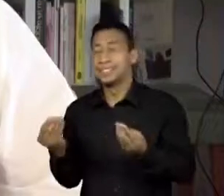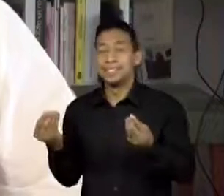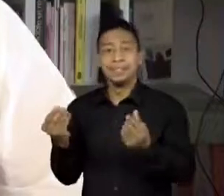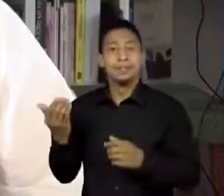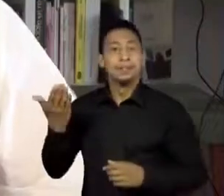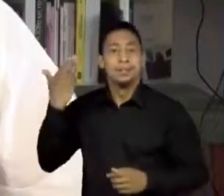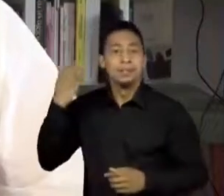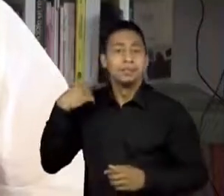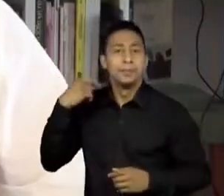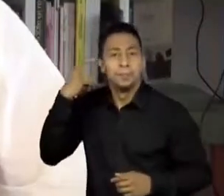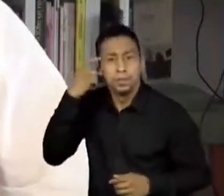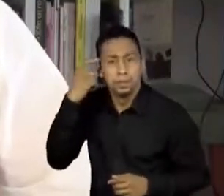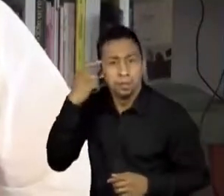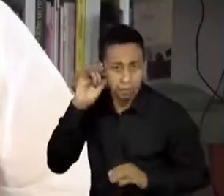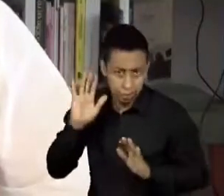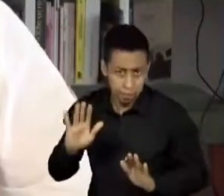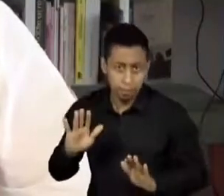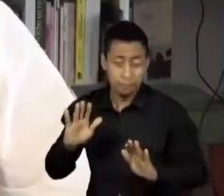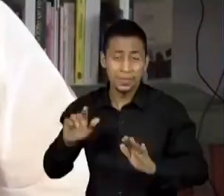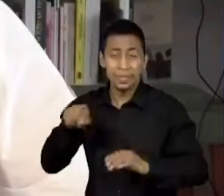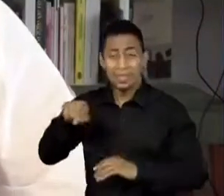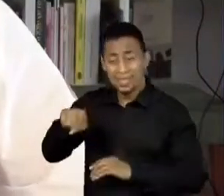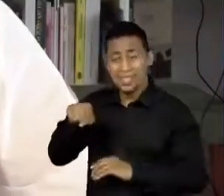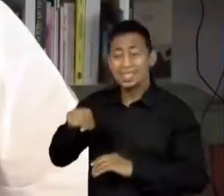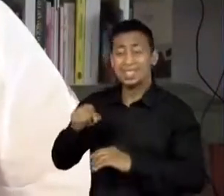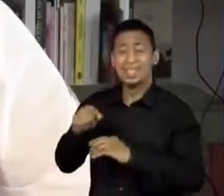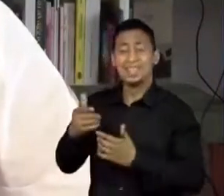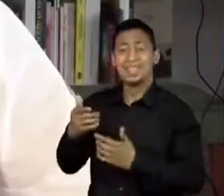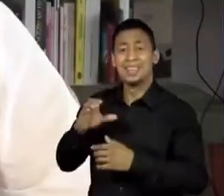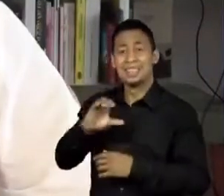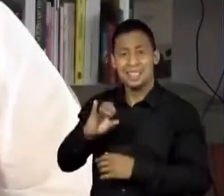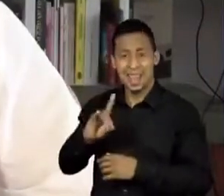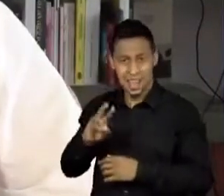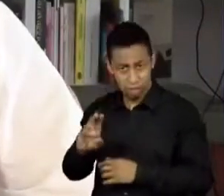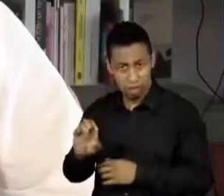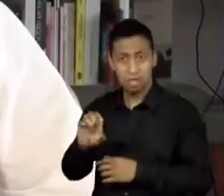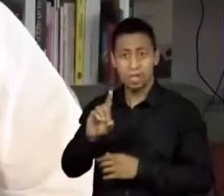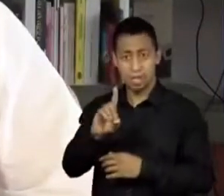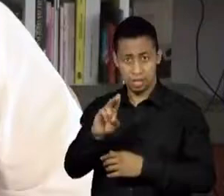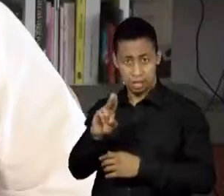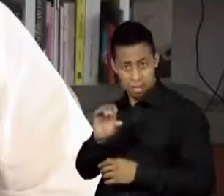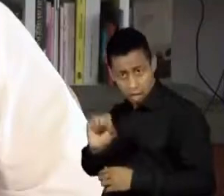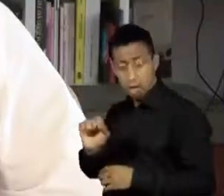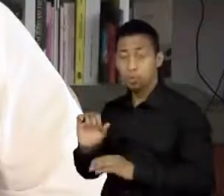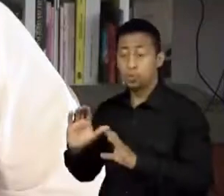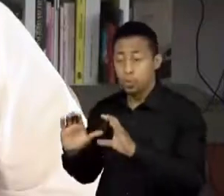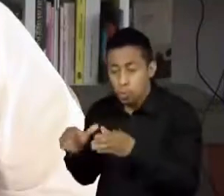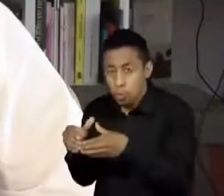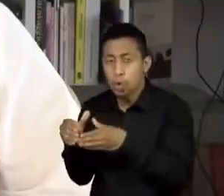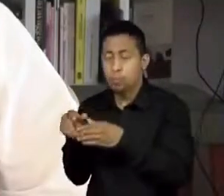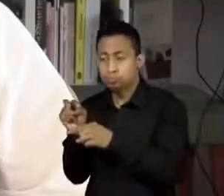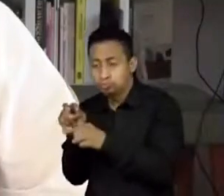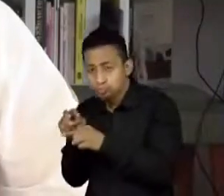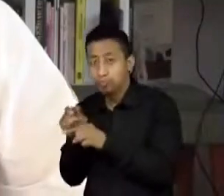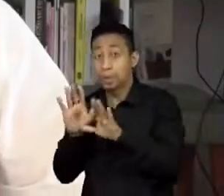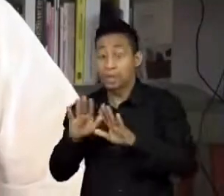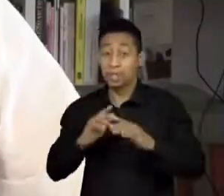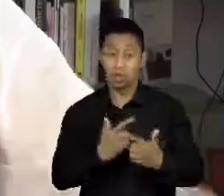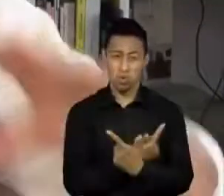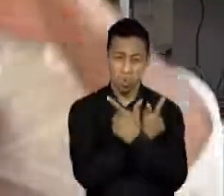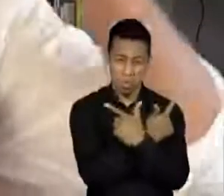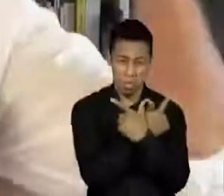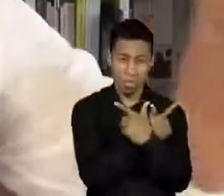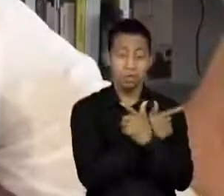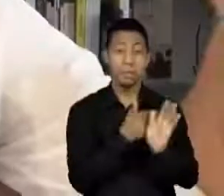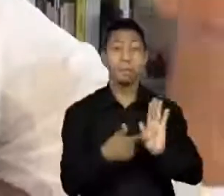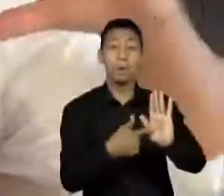que como o Cidade de Deus tem um ponto de vista da comunidade né ou Tropa de Elite tem um ponto de vista da polícia